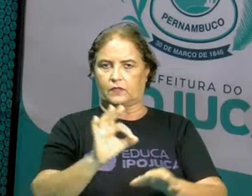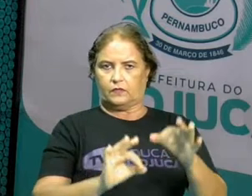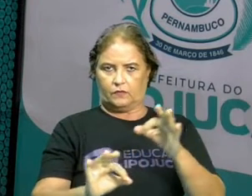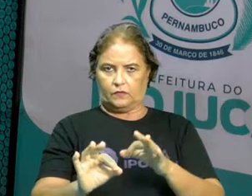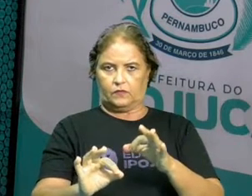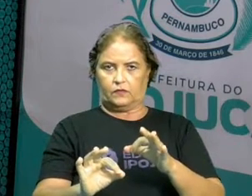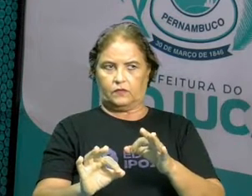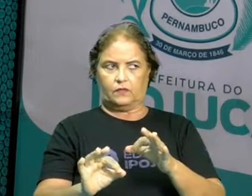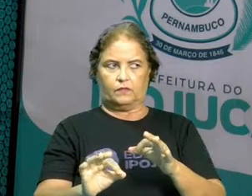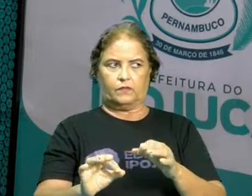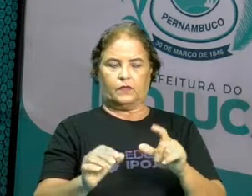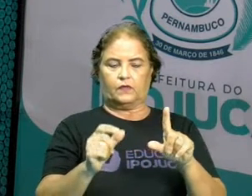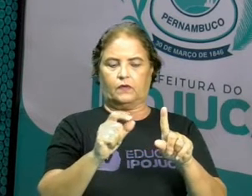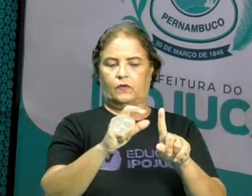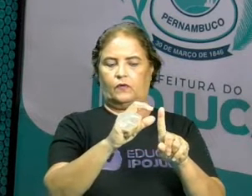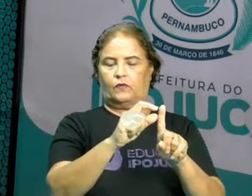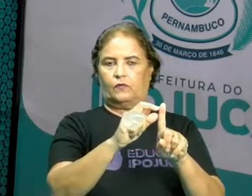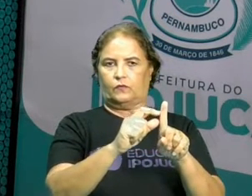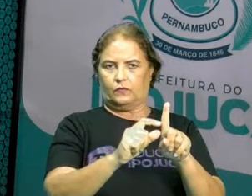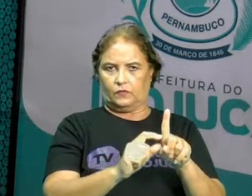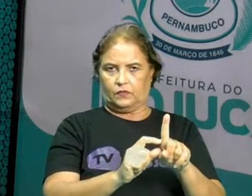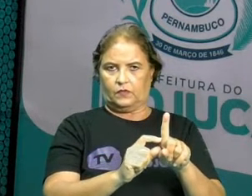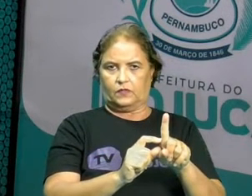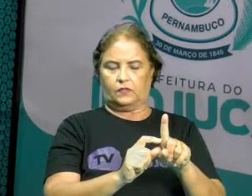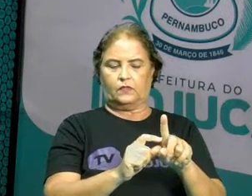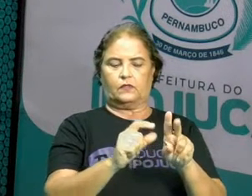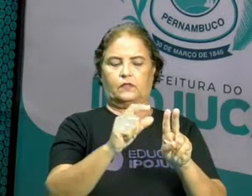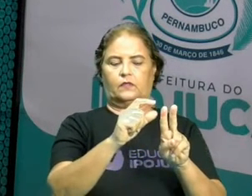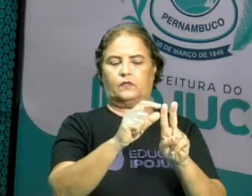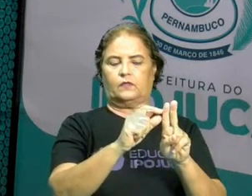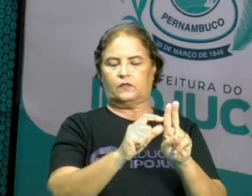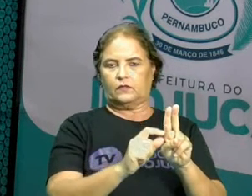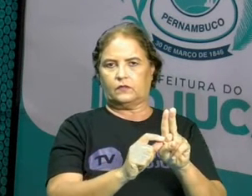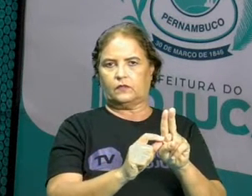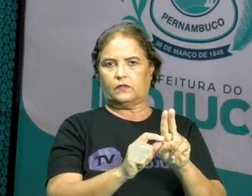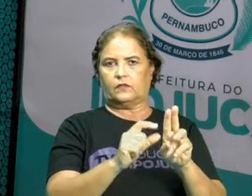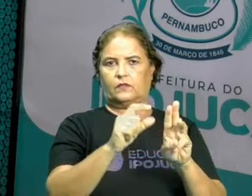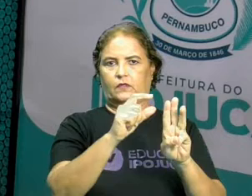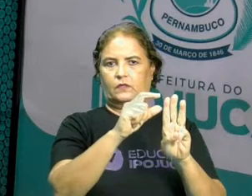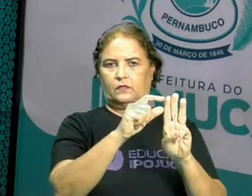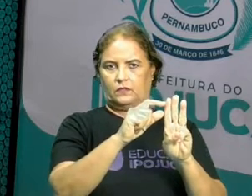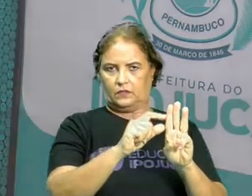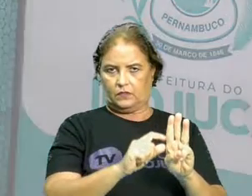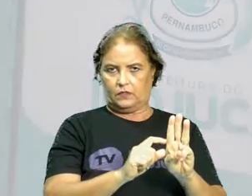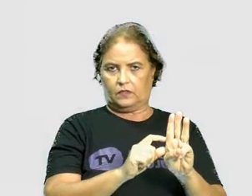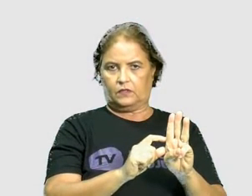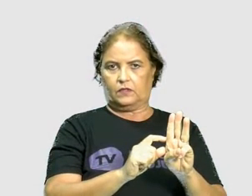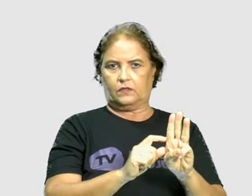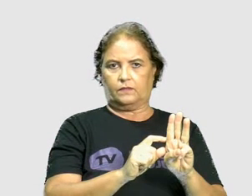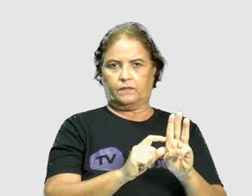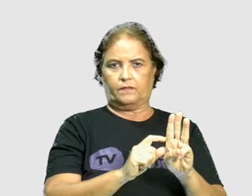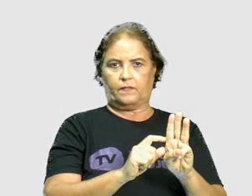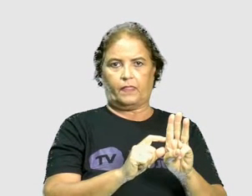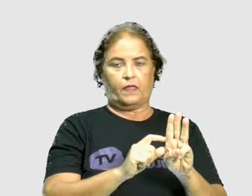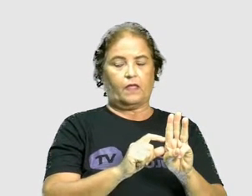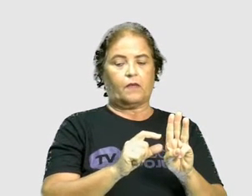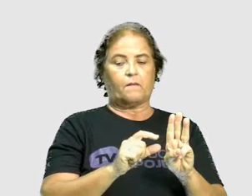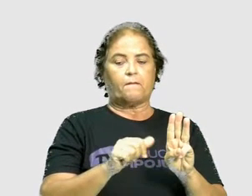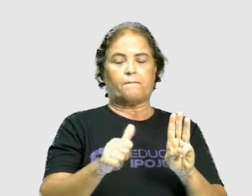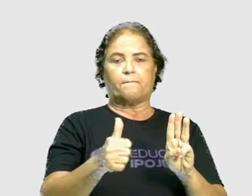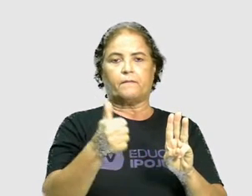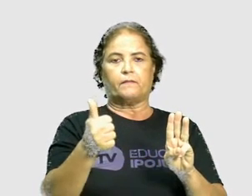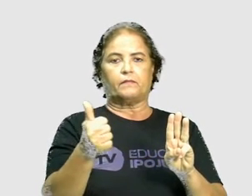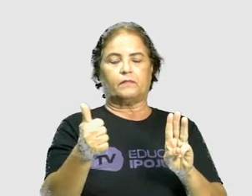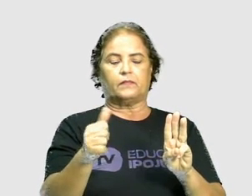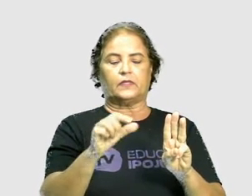formada pela unidade, dezena e centena, e aí temos a primeira, a classe das